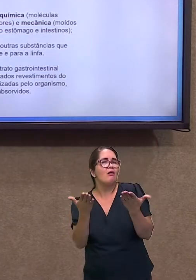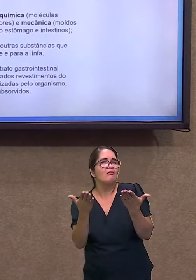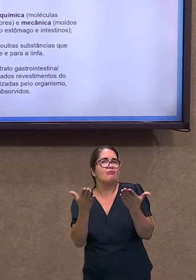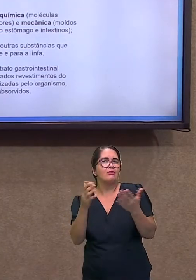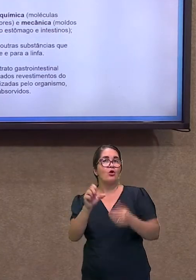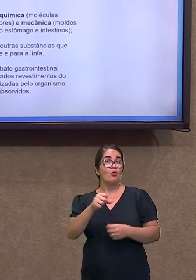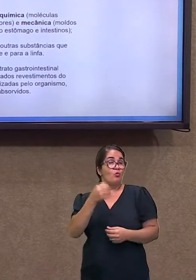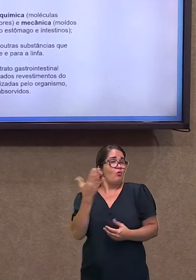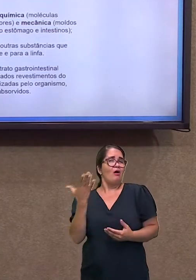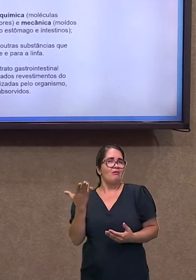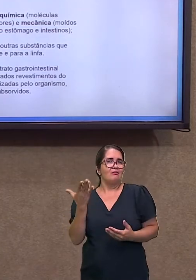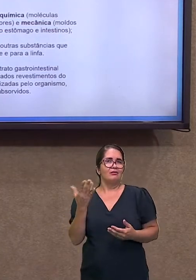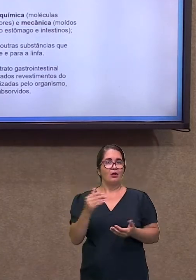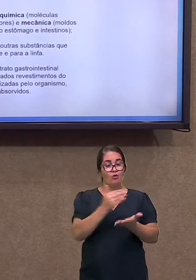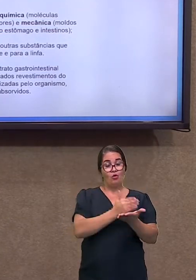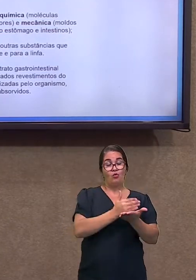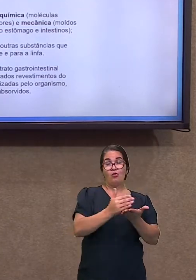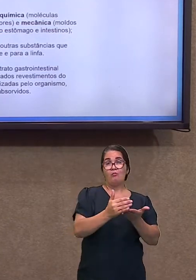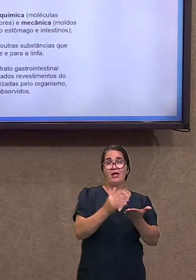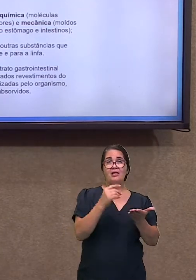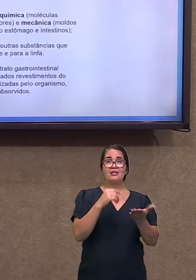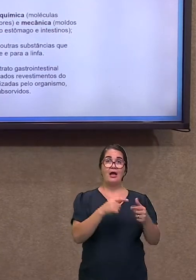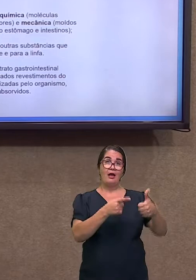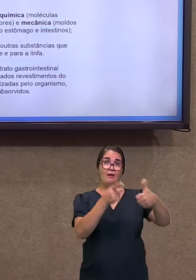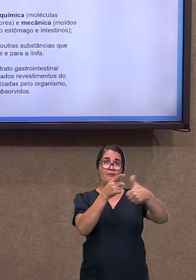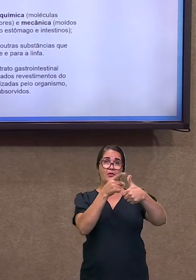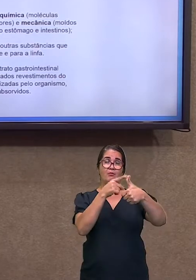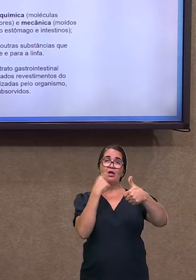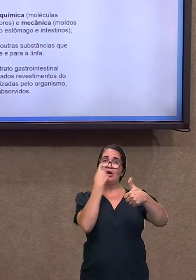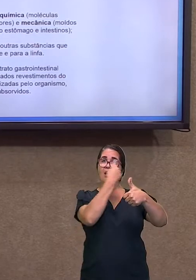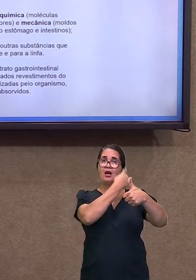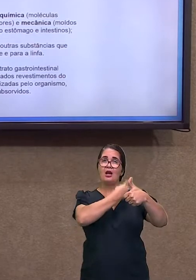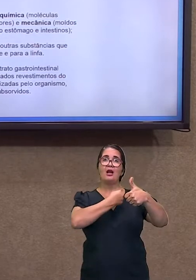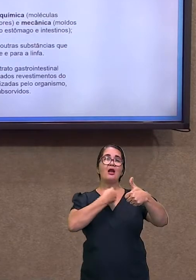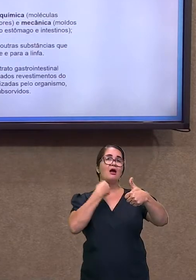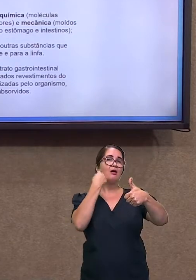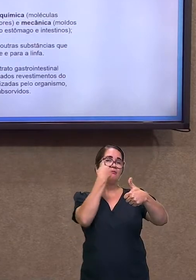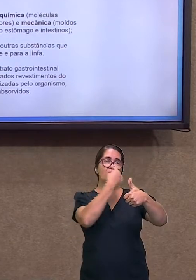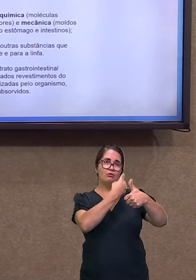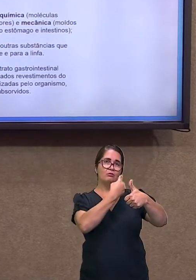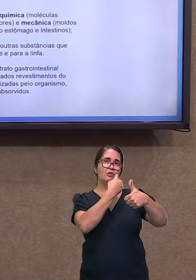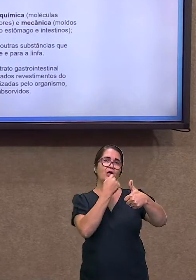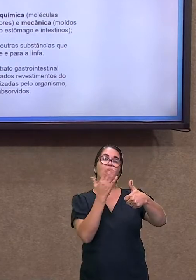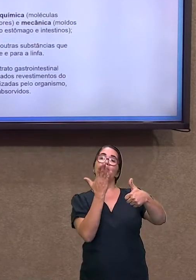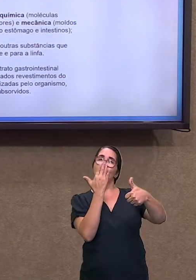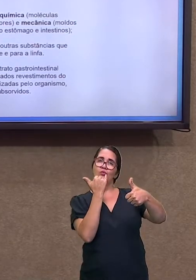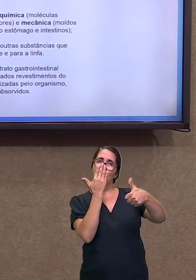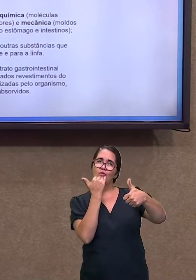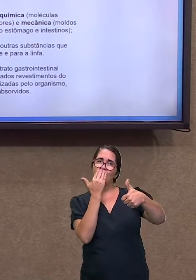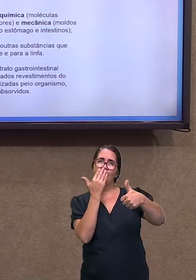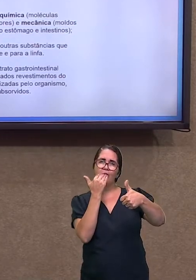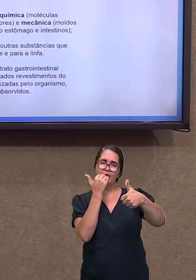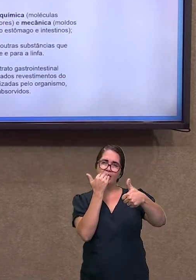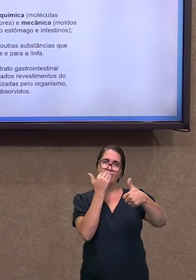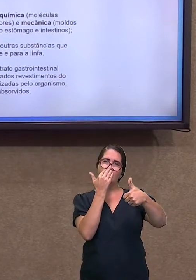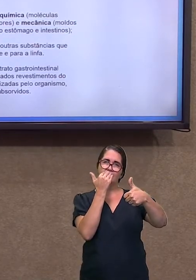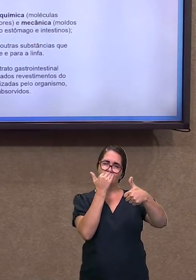eu coloco o alimento na minha boca, então eu estou ingerindo. Se eu estou ingerindo, a primeira etapa é chamada